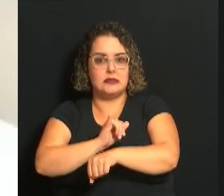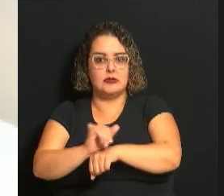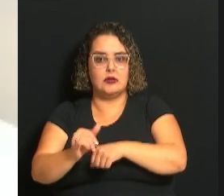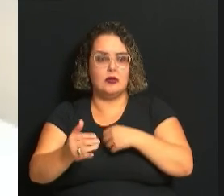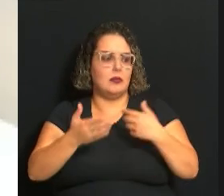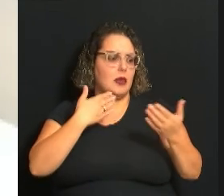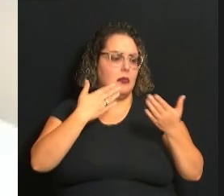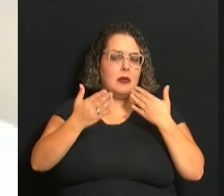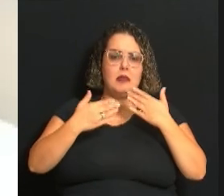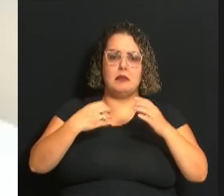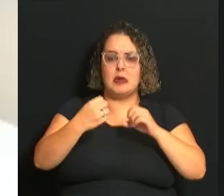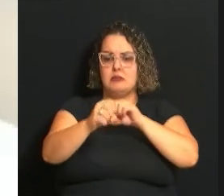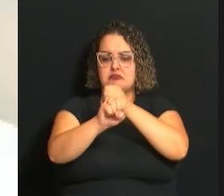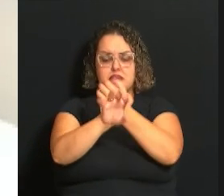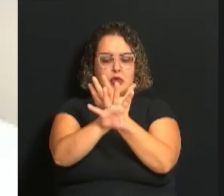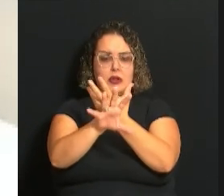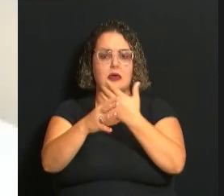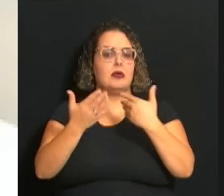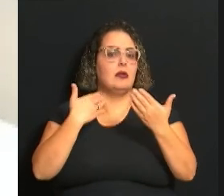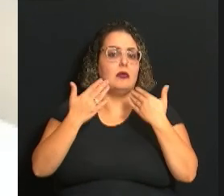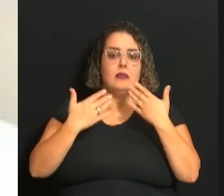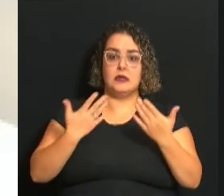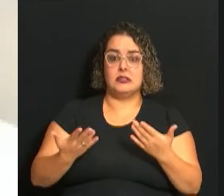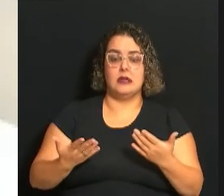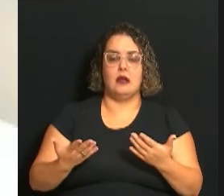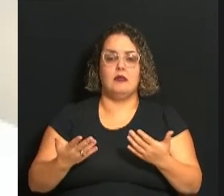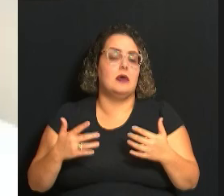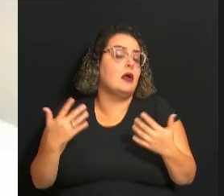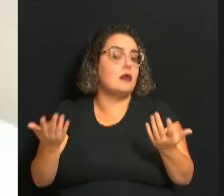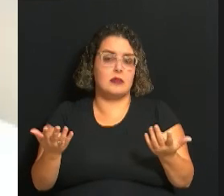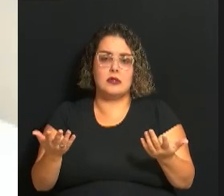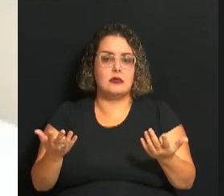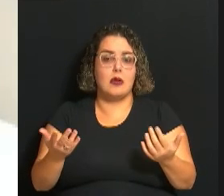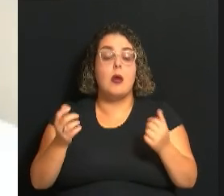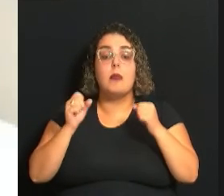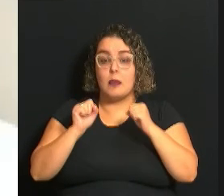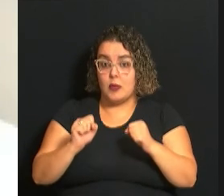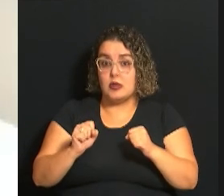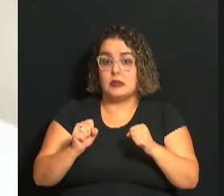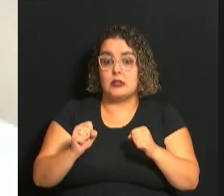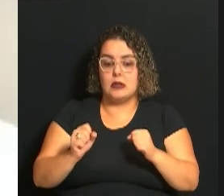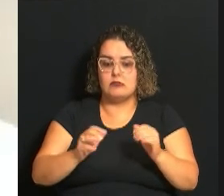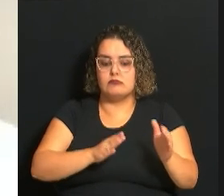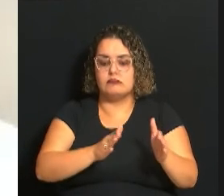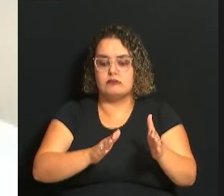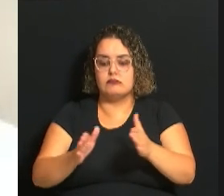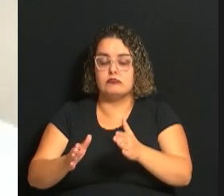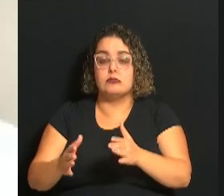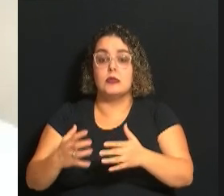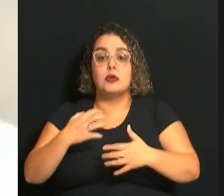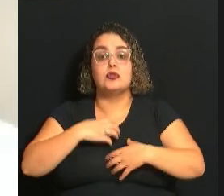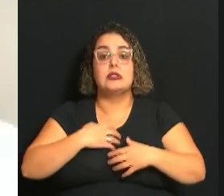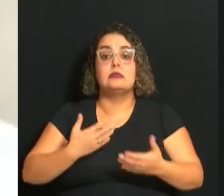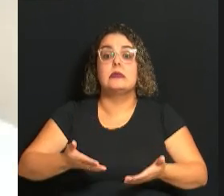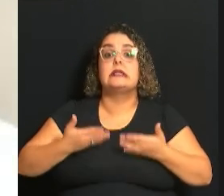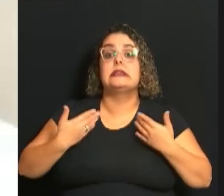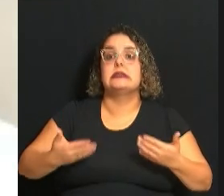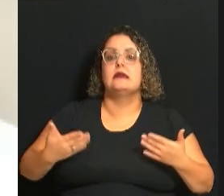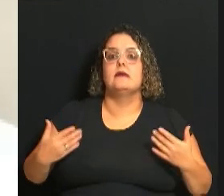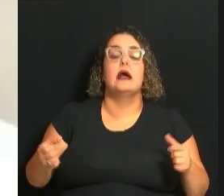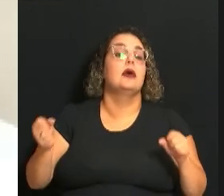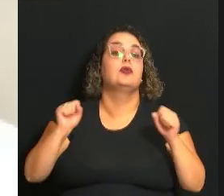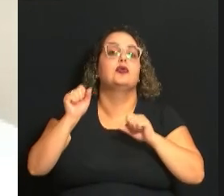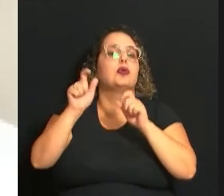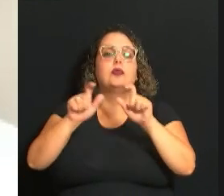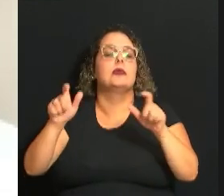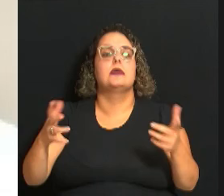por vídeo, conversava, ligava, enfim, para eu poder passar essa fase de uma forma mais leve. Eu adoro gente, eu adoro pessoa,